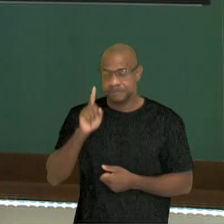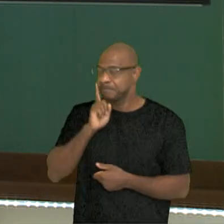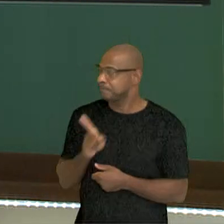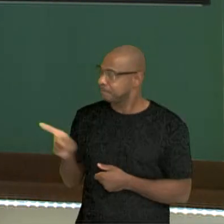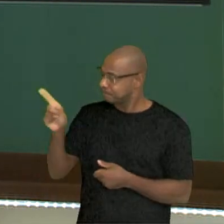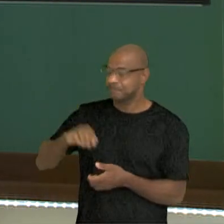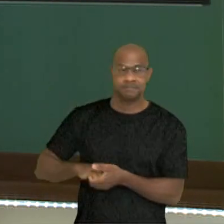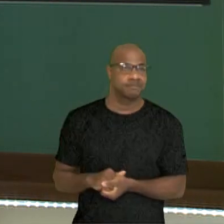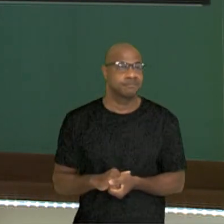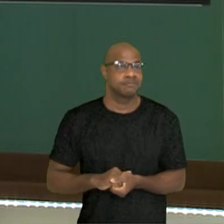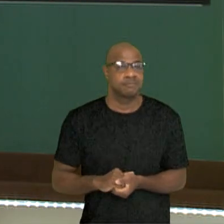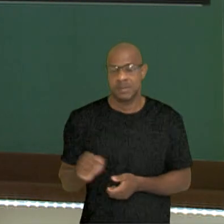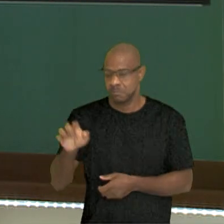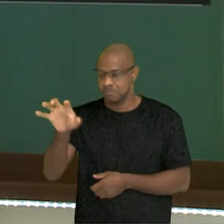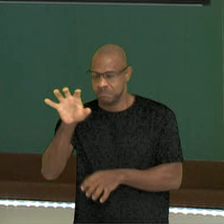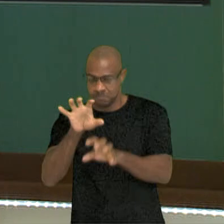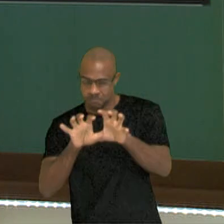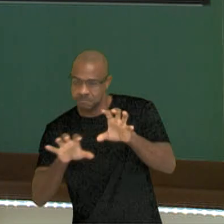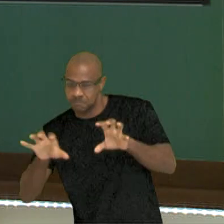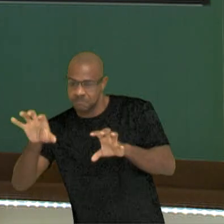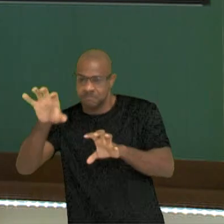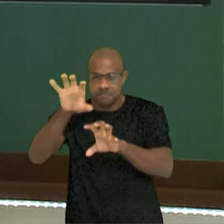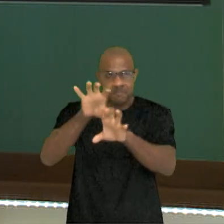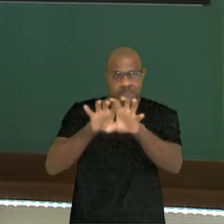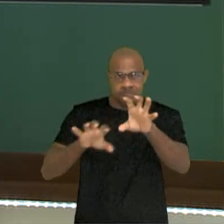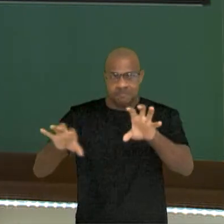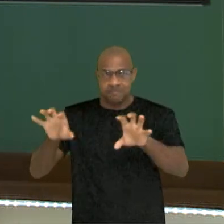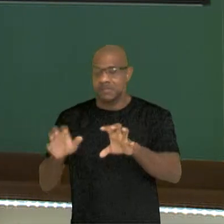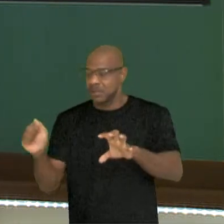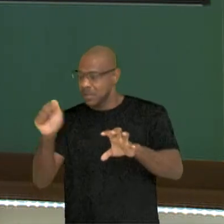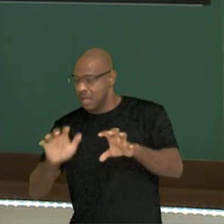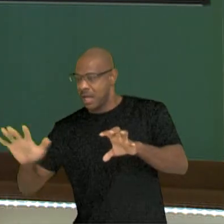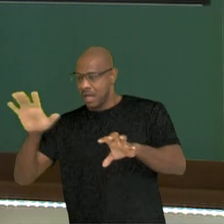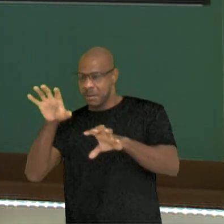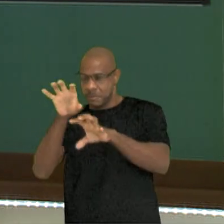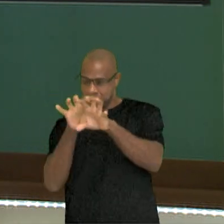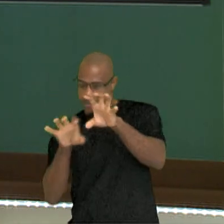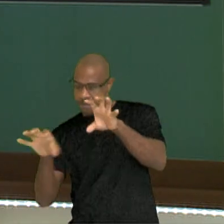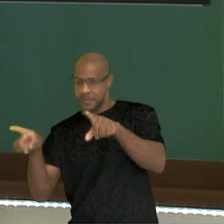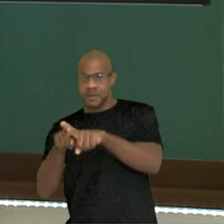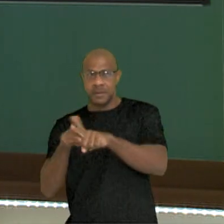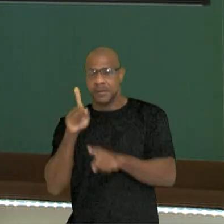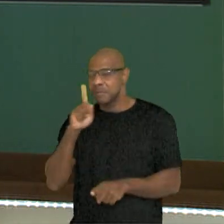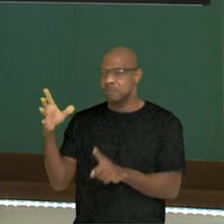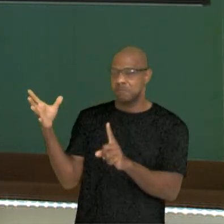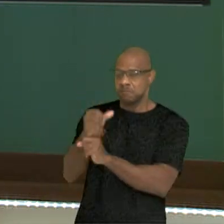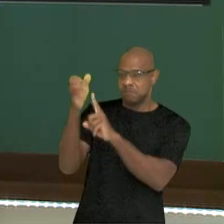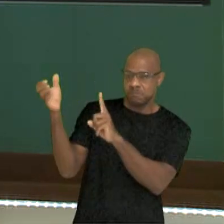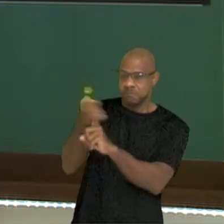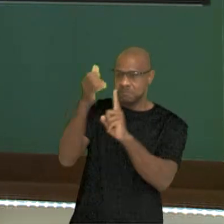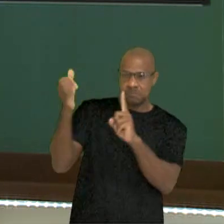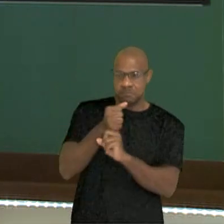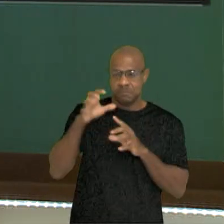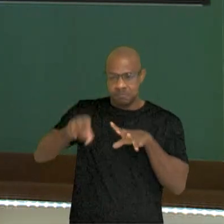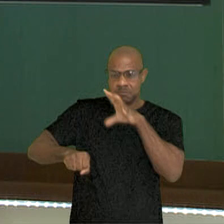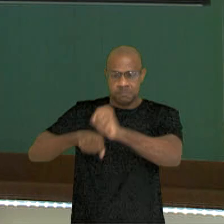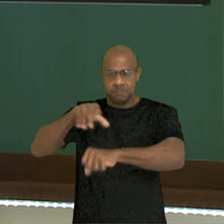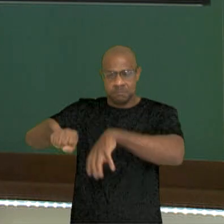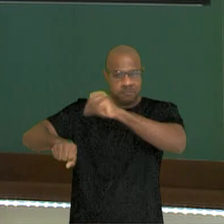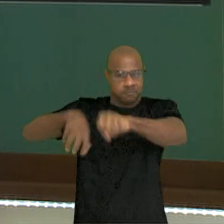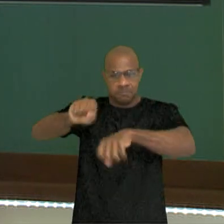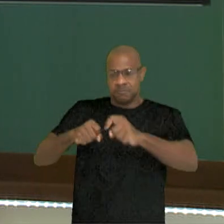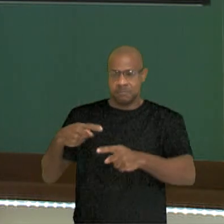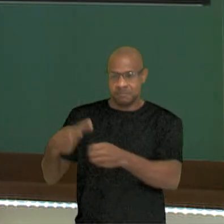né? Desta região aqui mais do Oriente Médio, região asiática, tá? Aqui vai conquistar parte dos gregos,